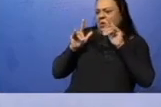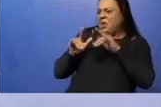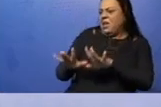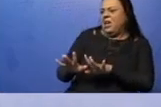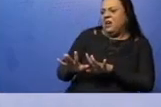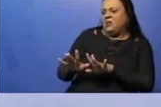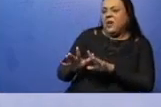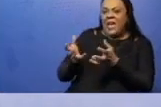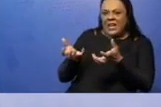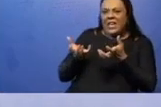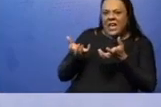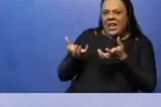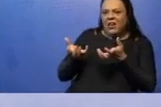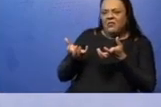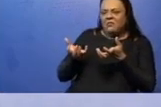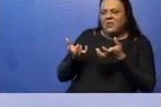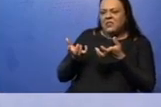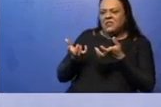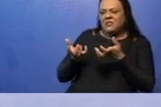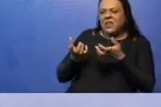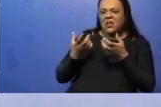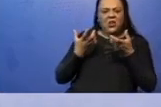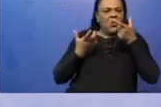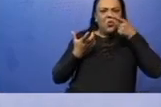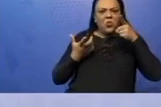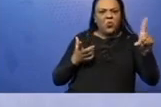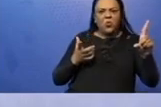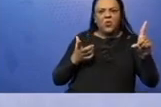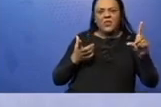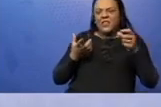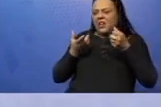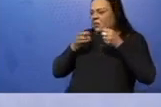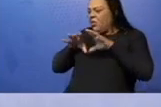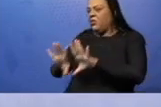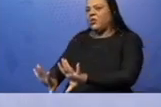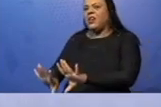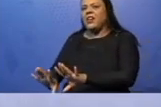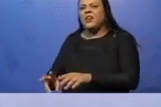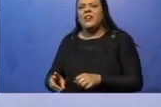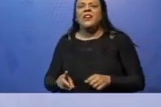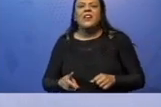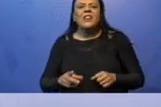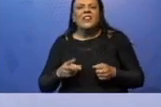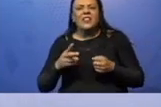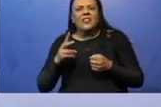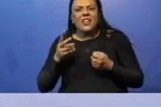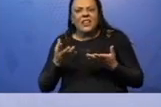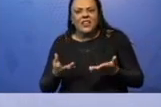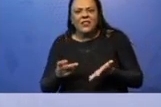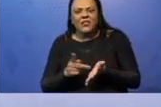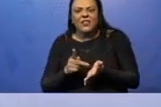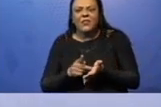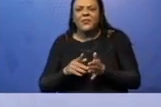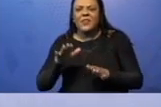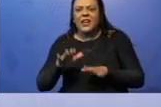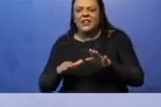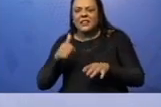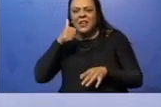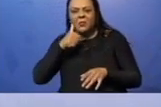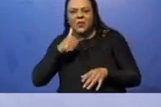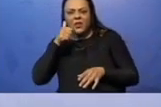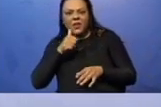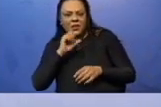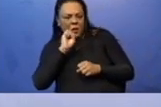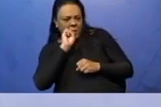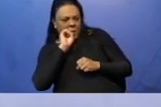daquilo que elas não conseguiram. Não é muito comum? Às vezes, uma menina, tenta conhecer um menino, alguma coisa, aí o menino